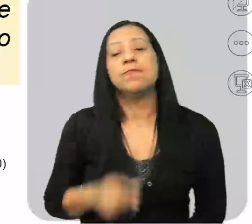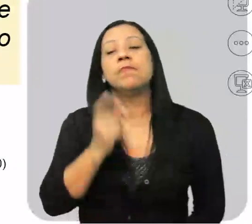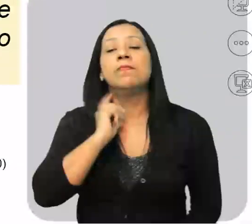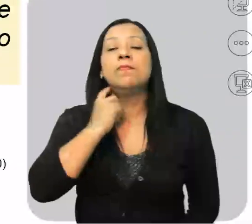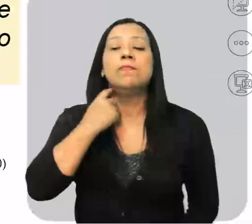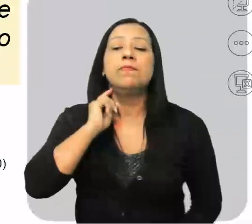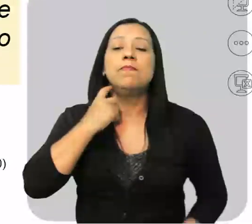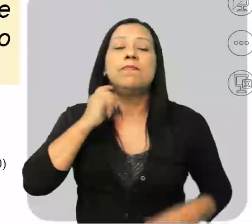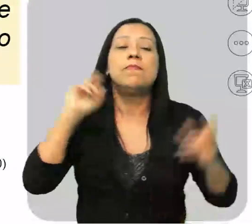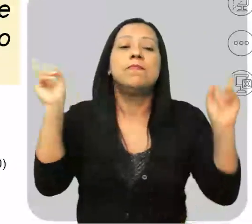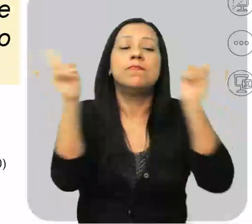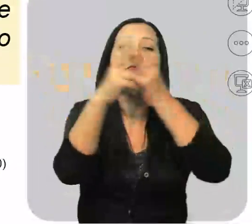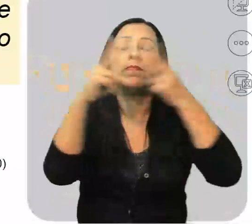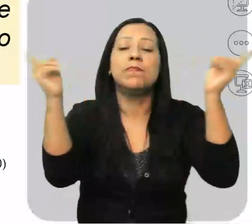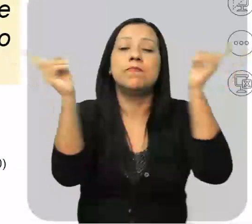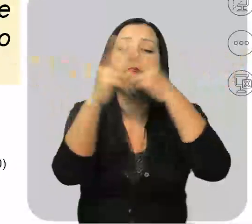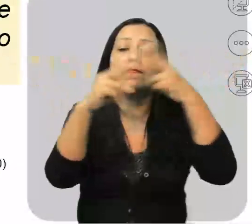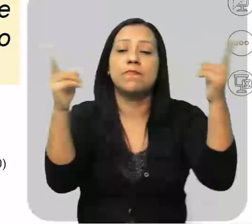Brasil. Beleza?